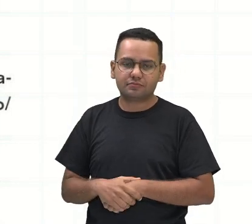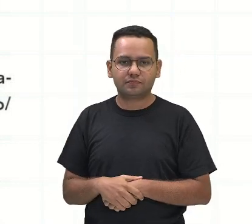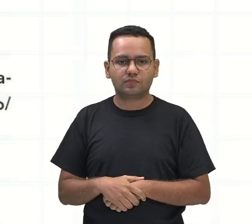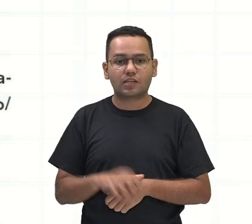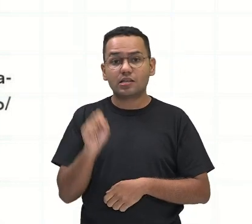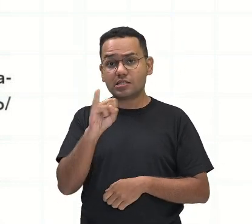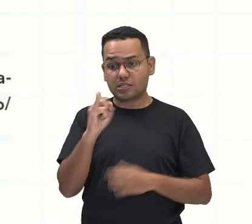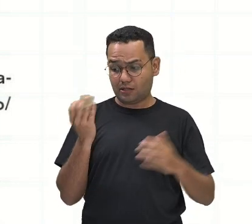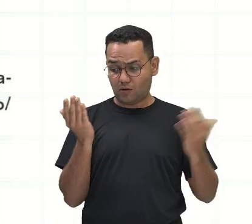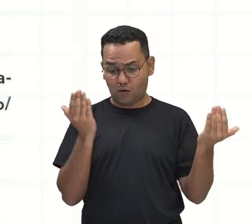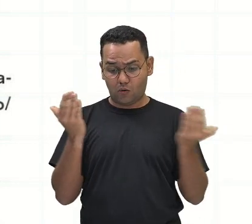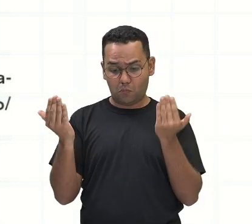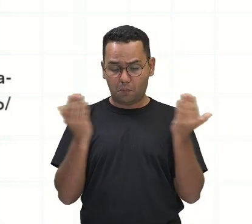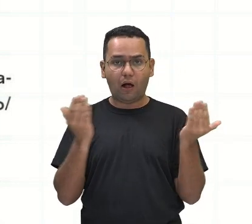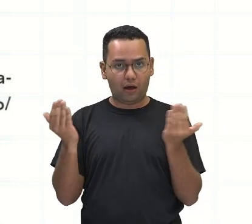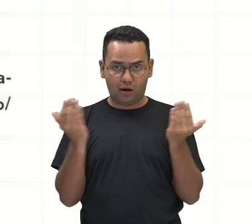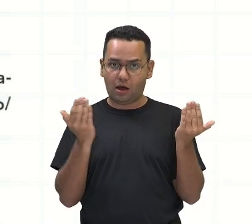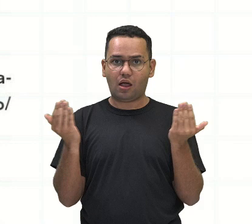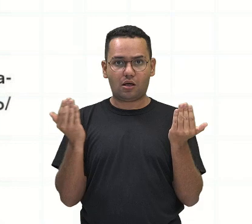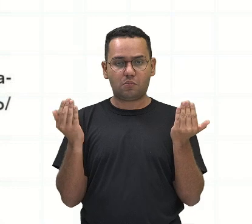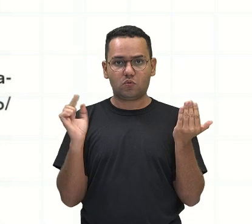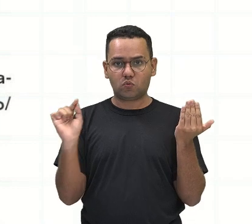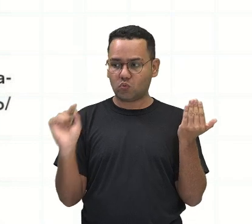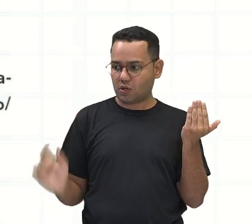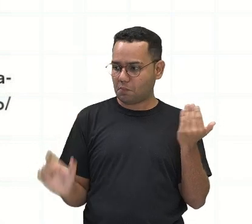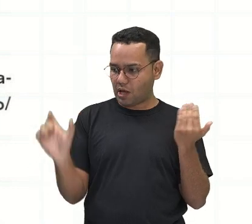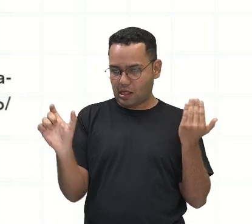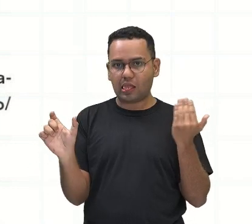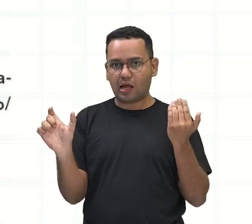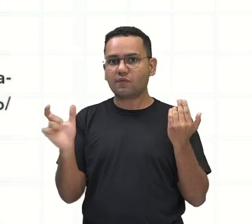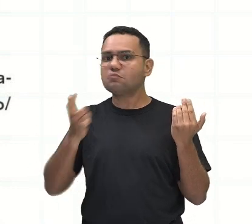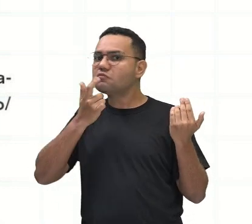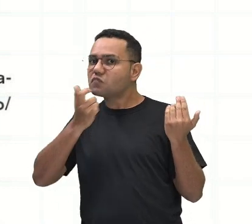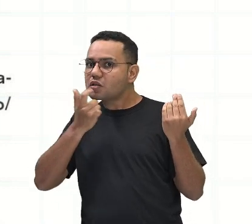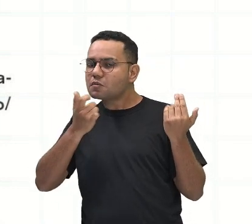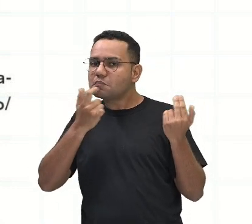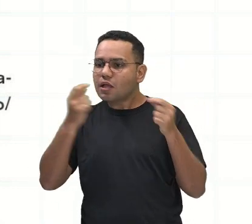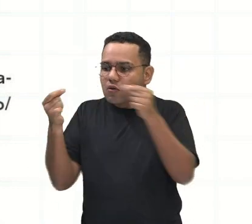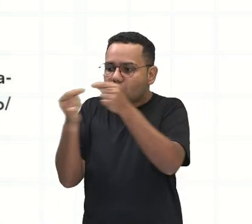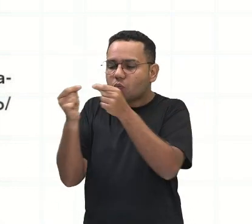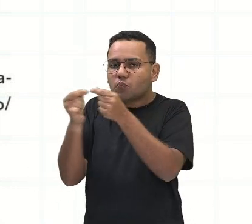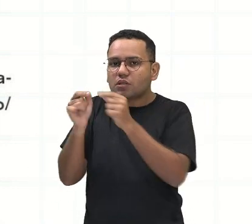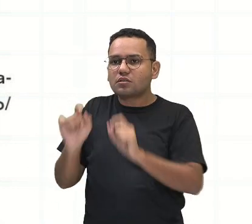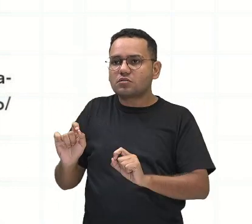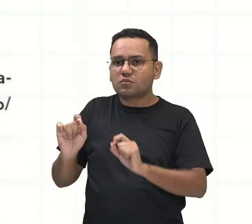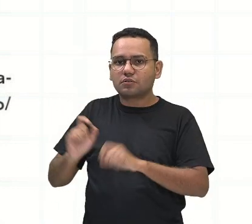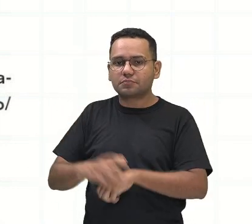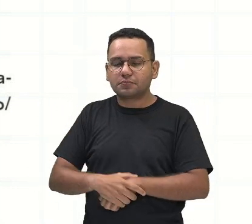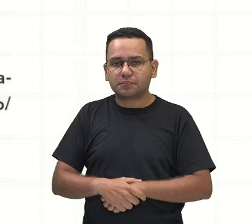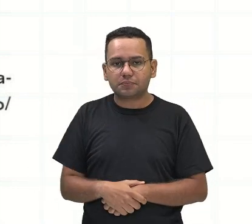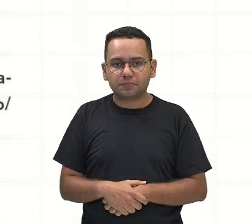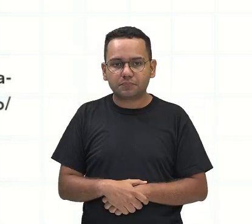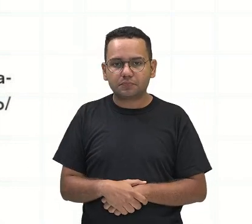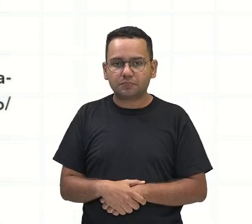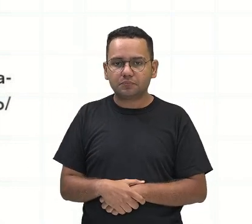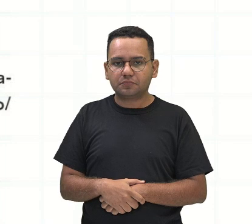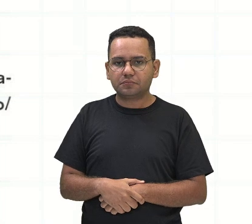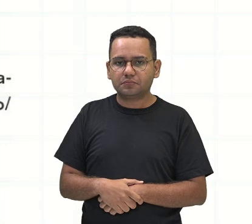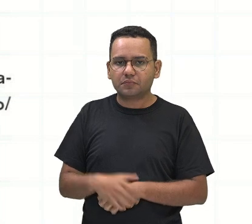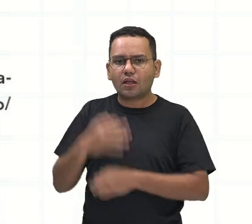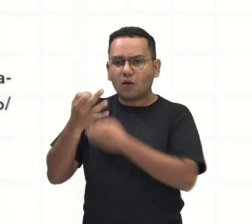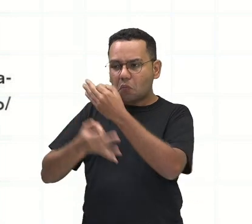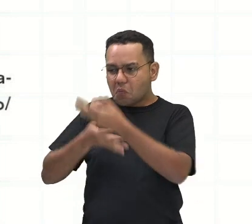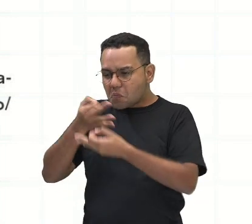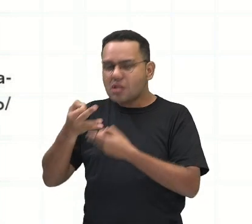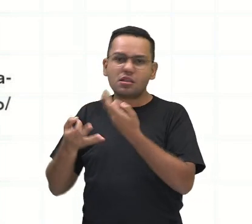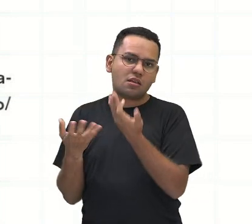último exemplo, essa expressão muito caro, ela vai realmente tratar, né, dessa opinião relativa aí ao fato